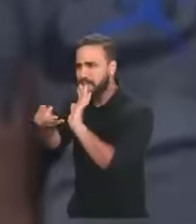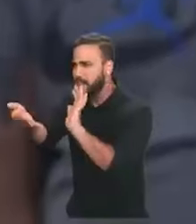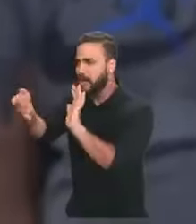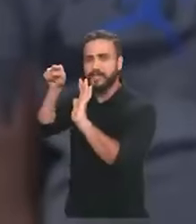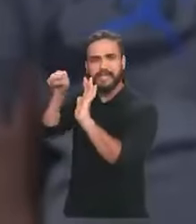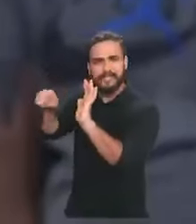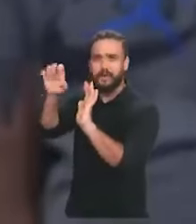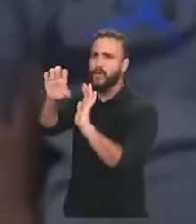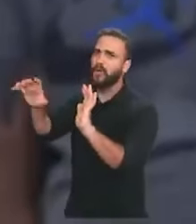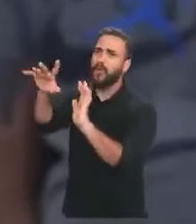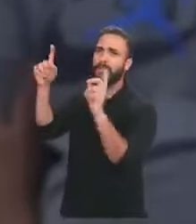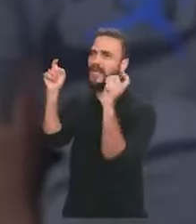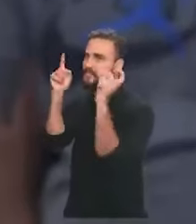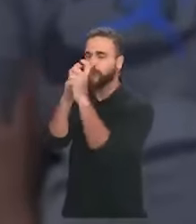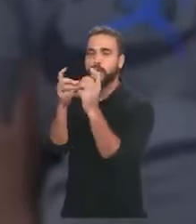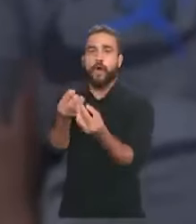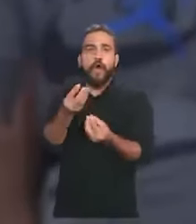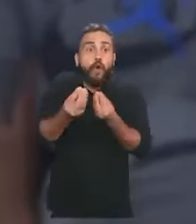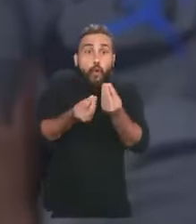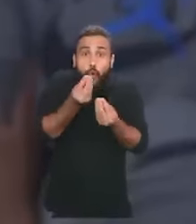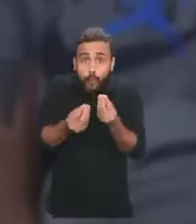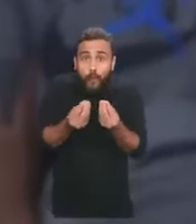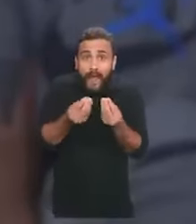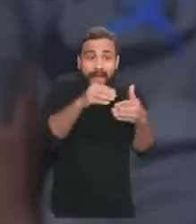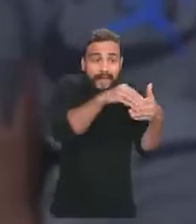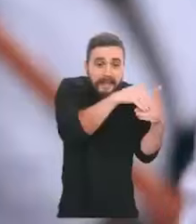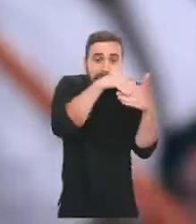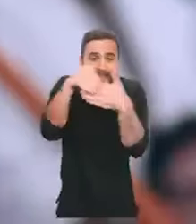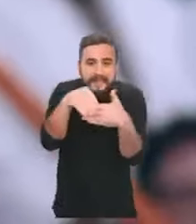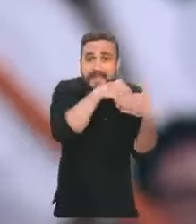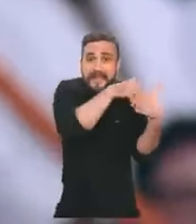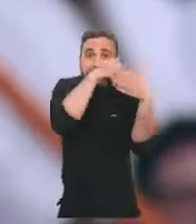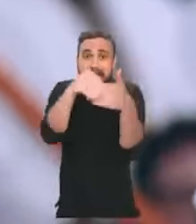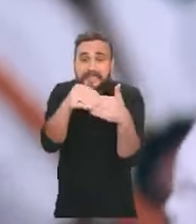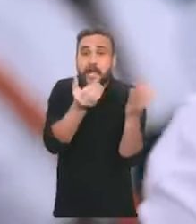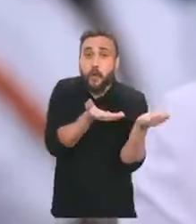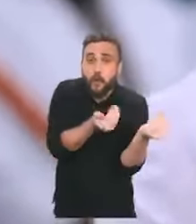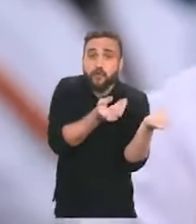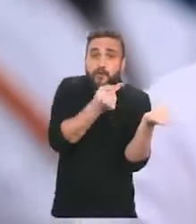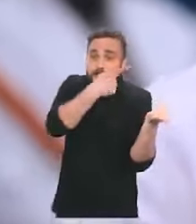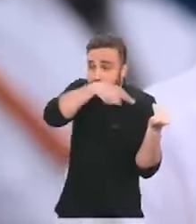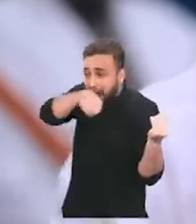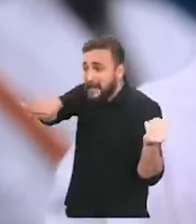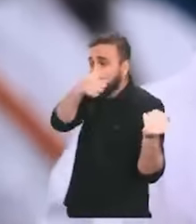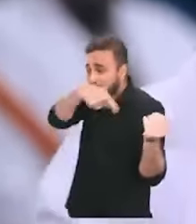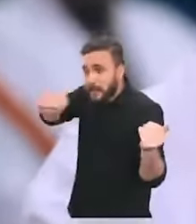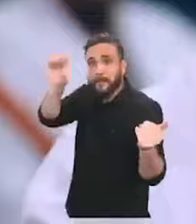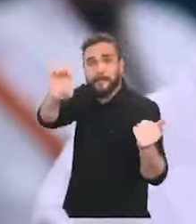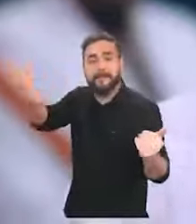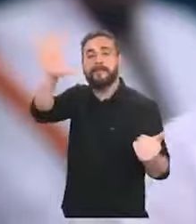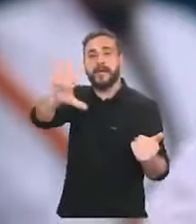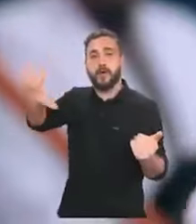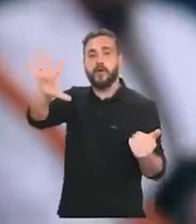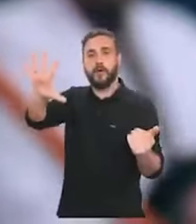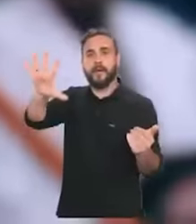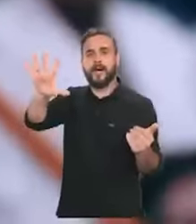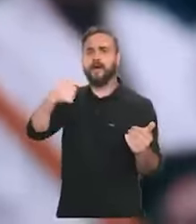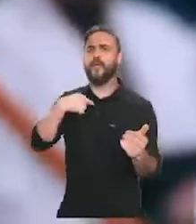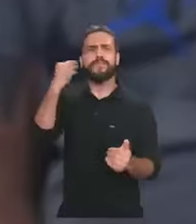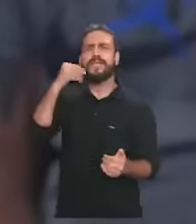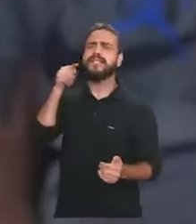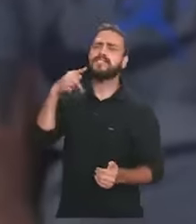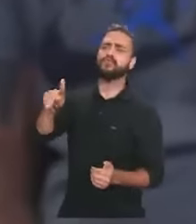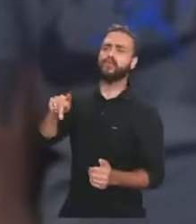furar. Como é que é engajar os jovens, seja missionário para ir para lá? E como é que é a experiência do PACE Movement que você iniciou